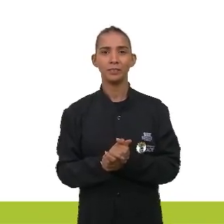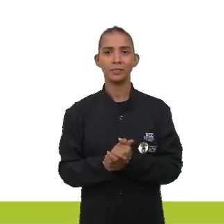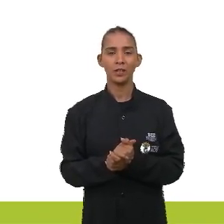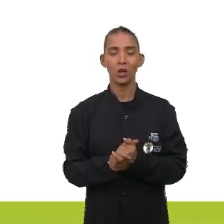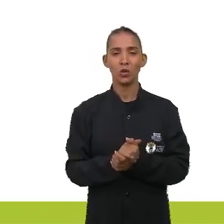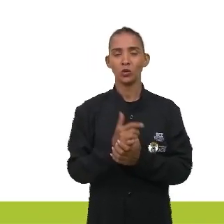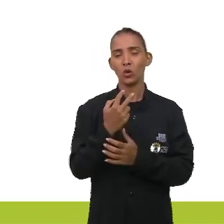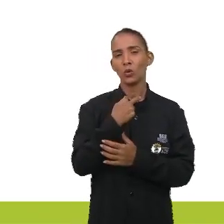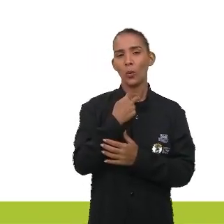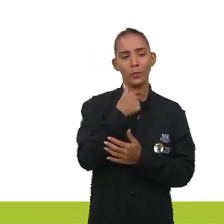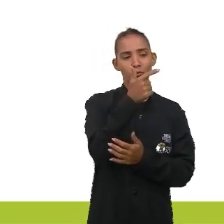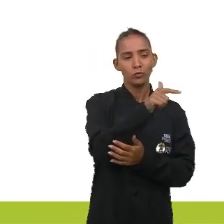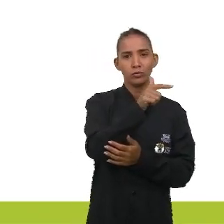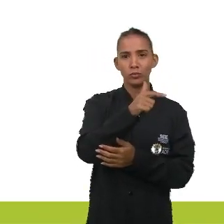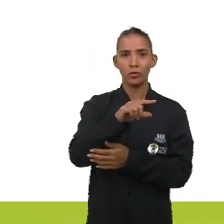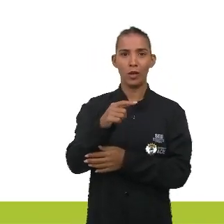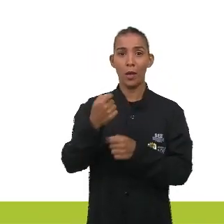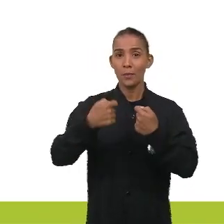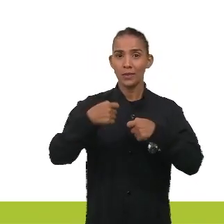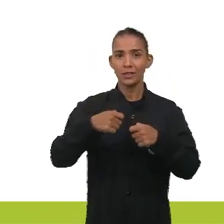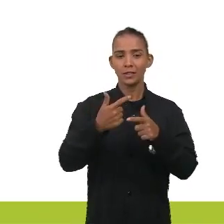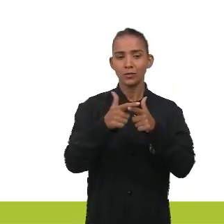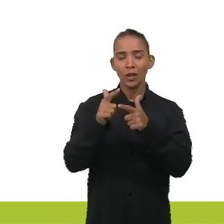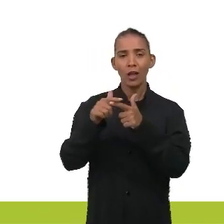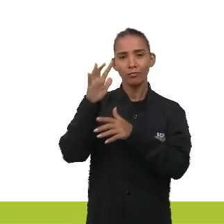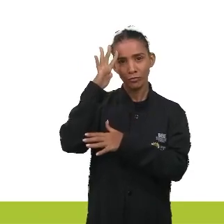Eu tenho que resolver esse outro problema aqui.